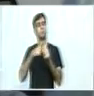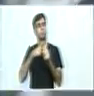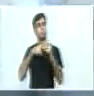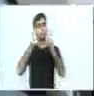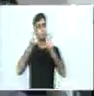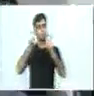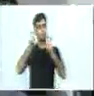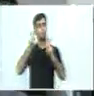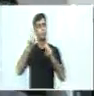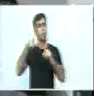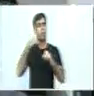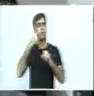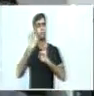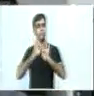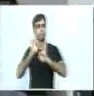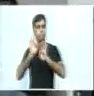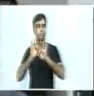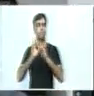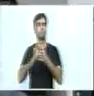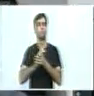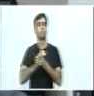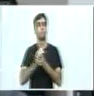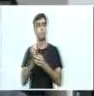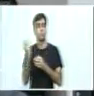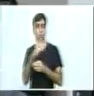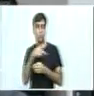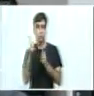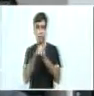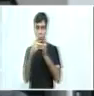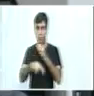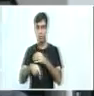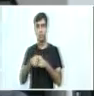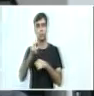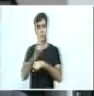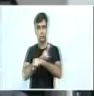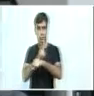respeito do andamento da revisão do plano diretor de Viçosa.